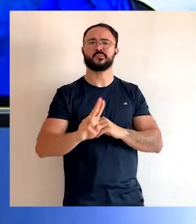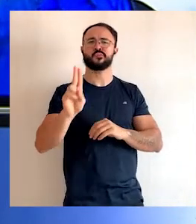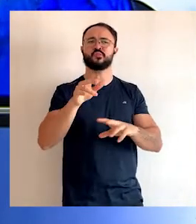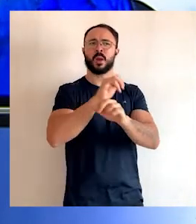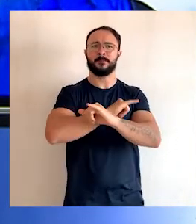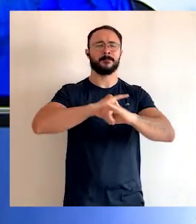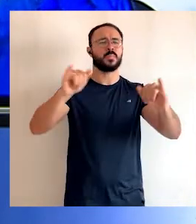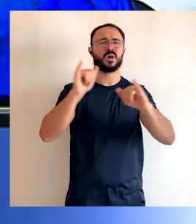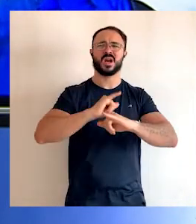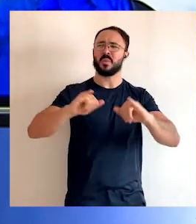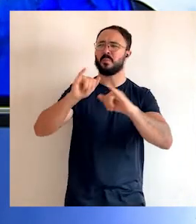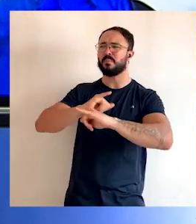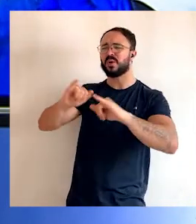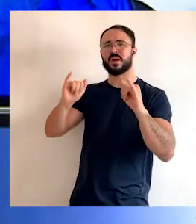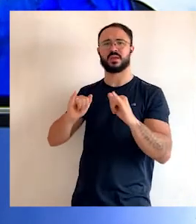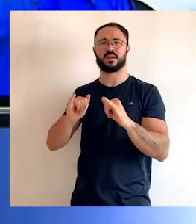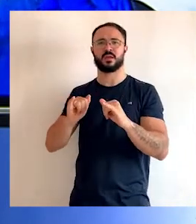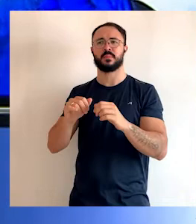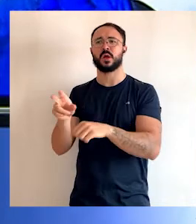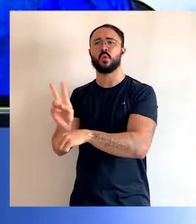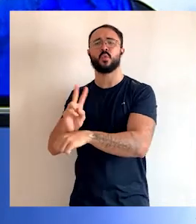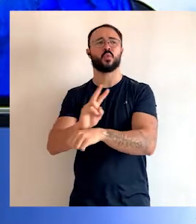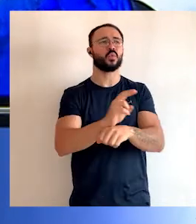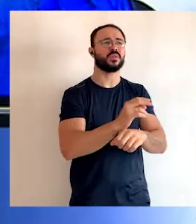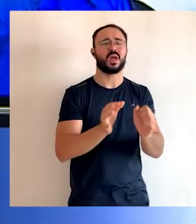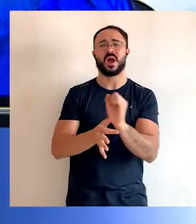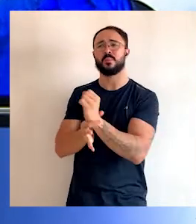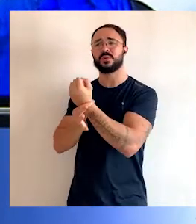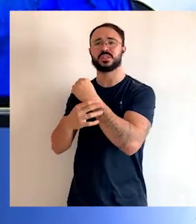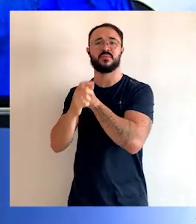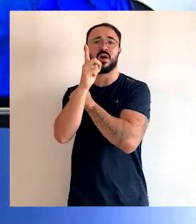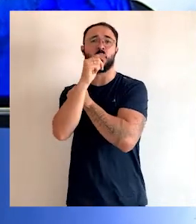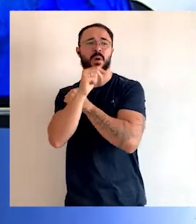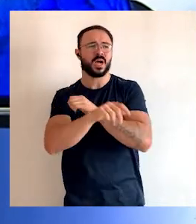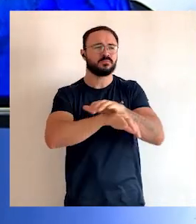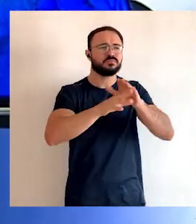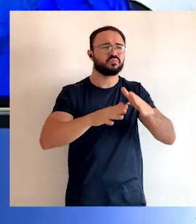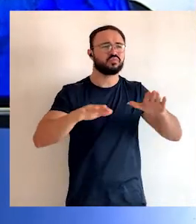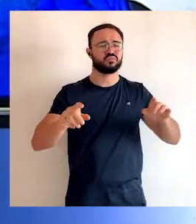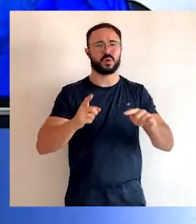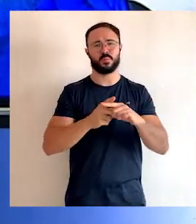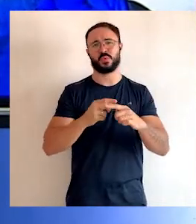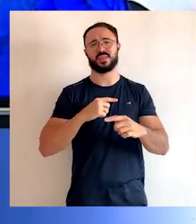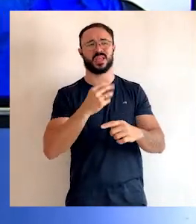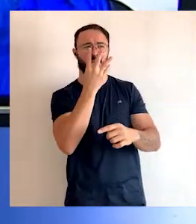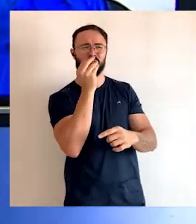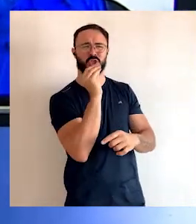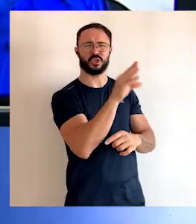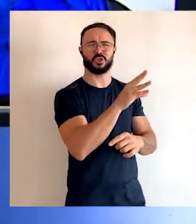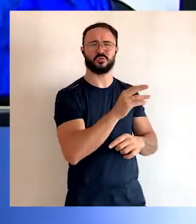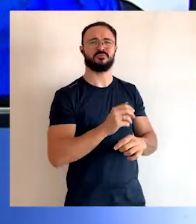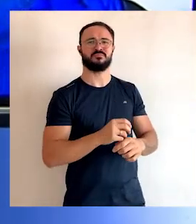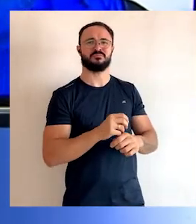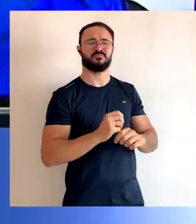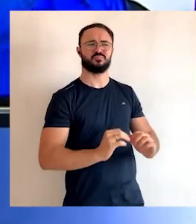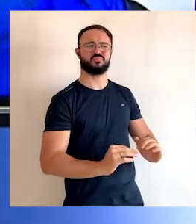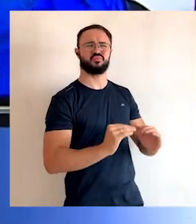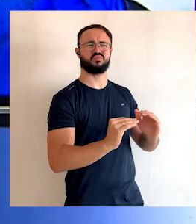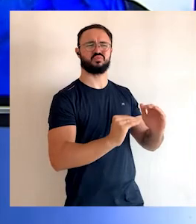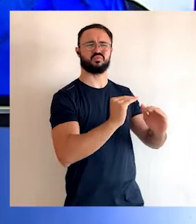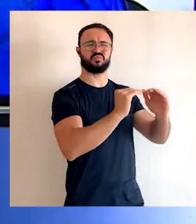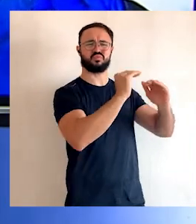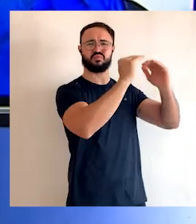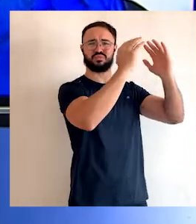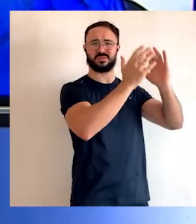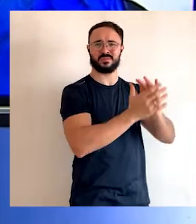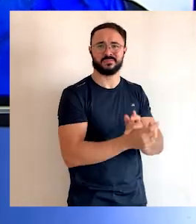dos oceanos, porque infelizmente os lixos são descartados e, servindo o curso do rio, podem chegar aos oceanos e,